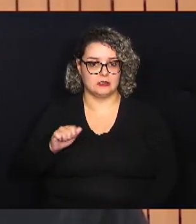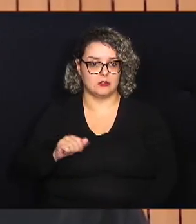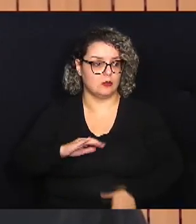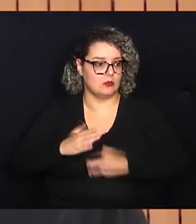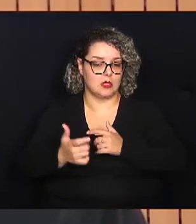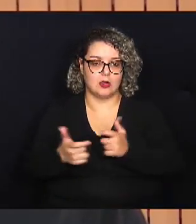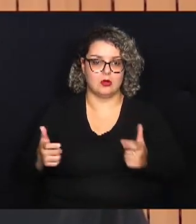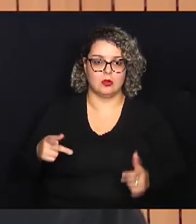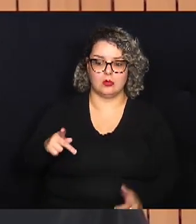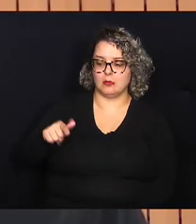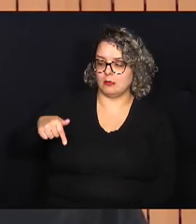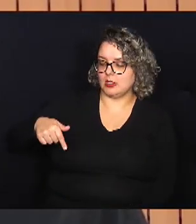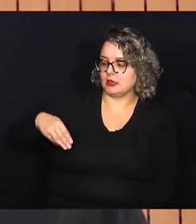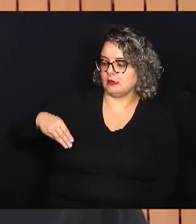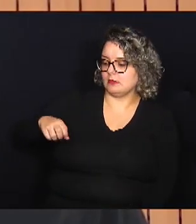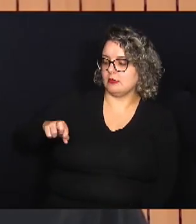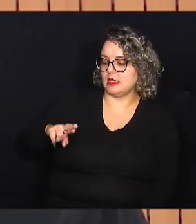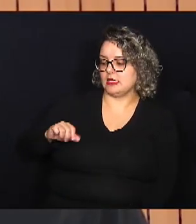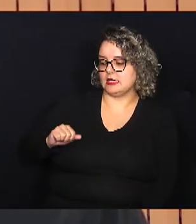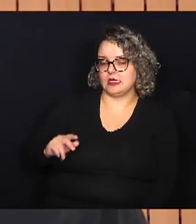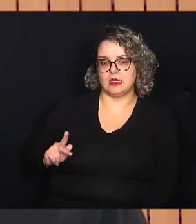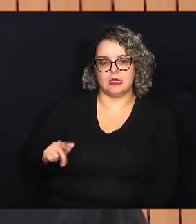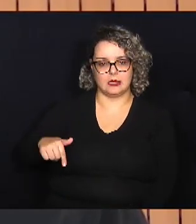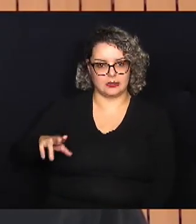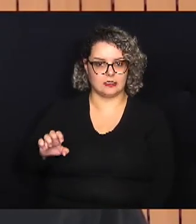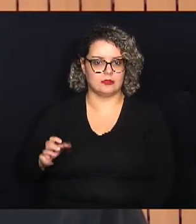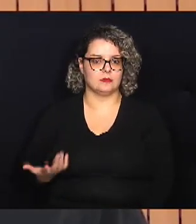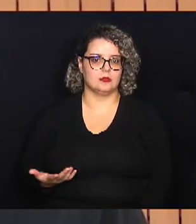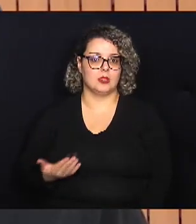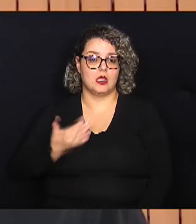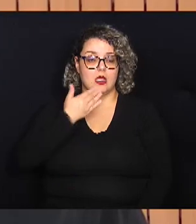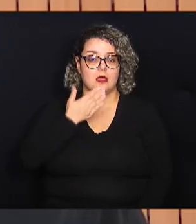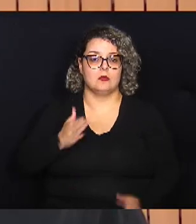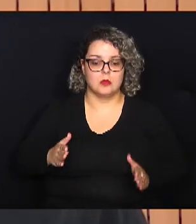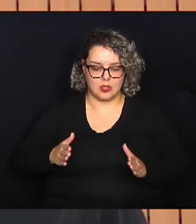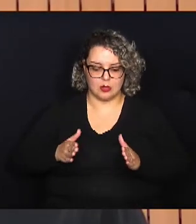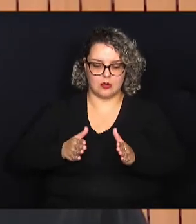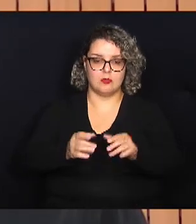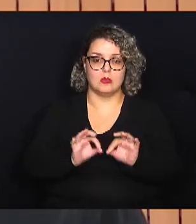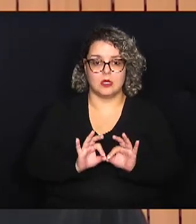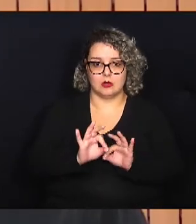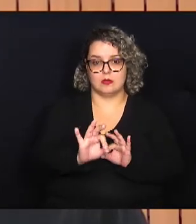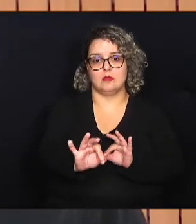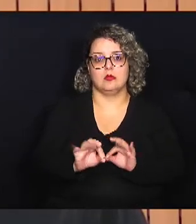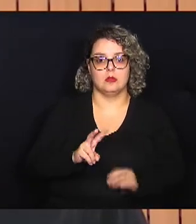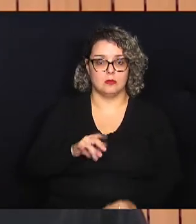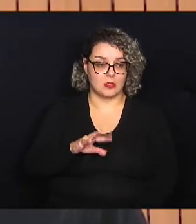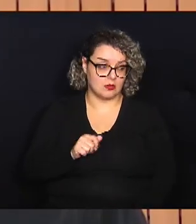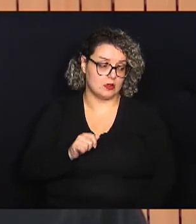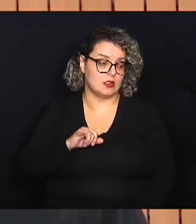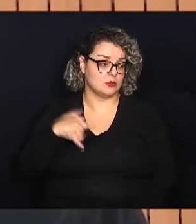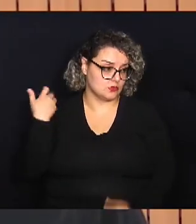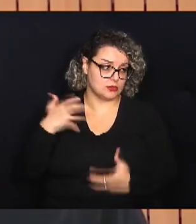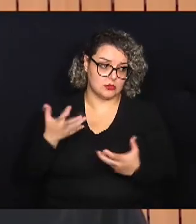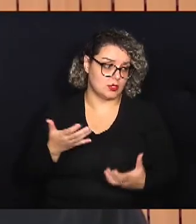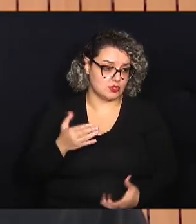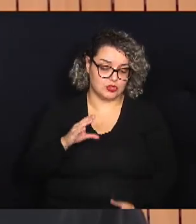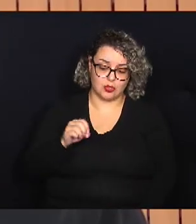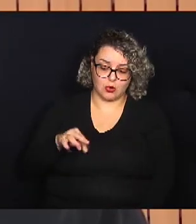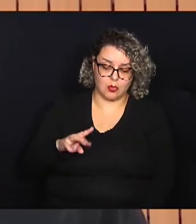chama Parque Merak. A prefeitura pediu de contrapartida uma avenida enorme e uma vila dos idosos para a